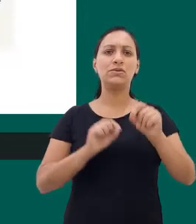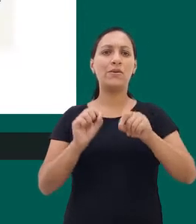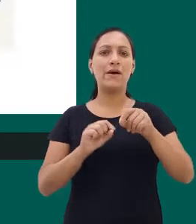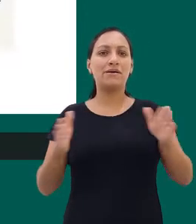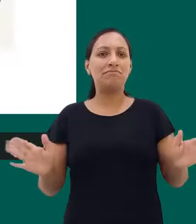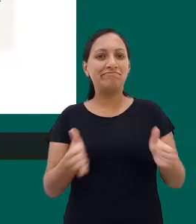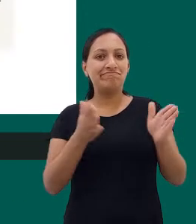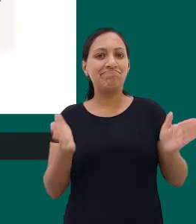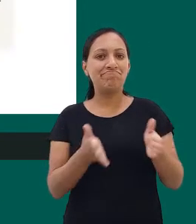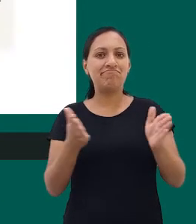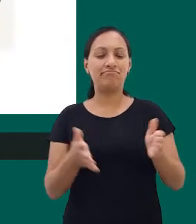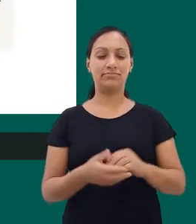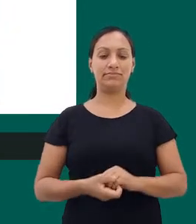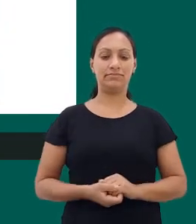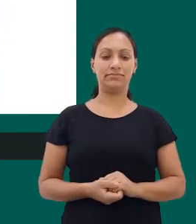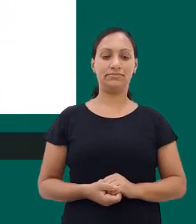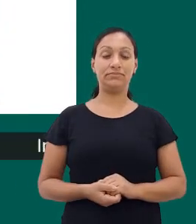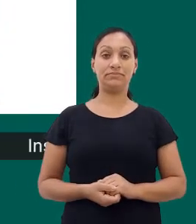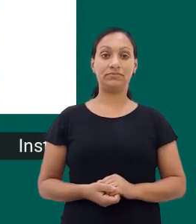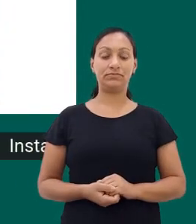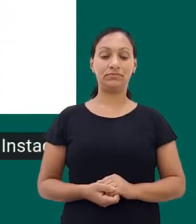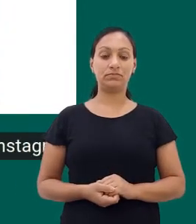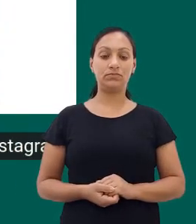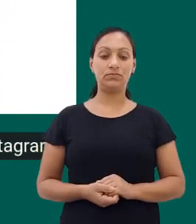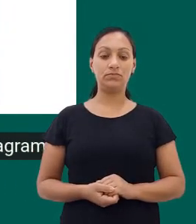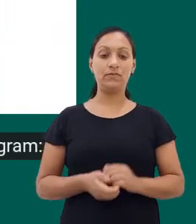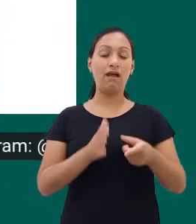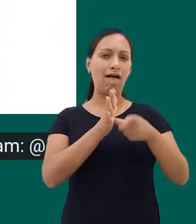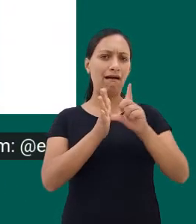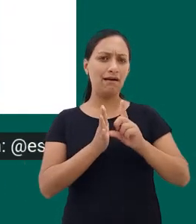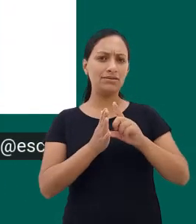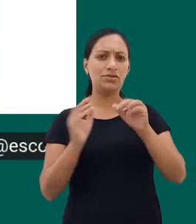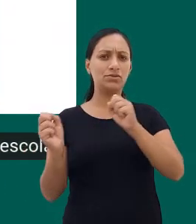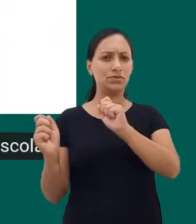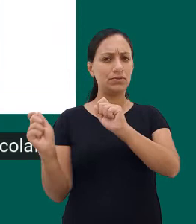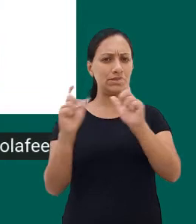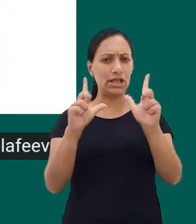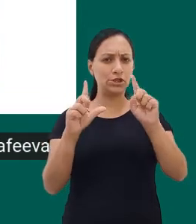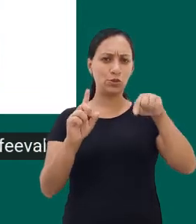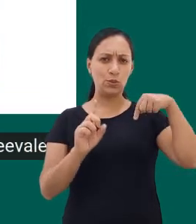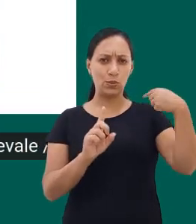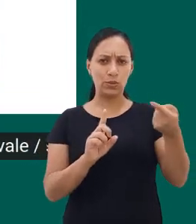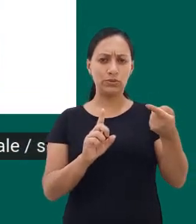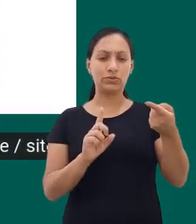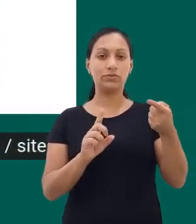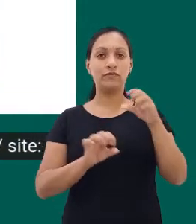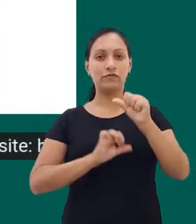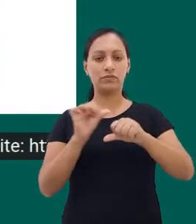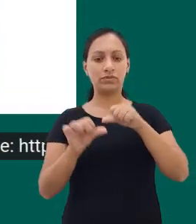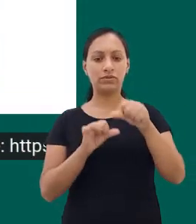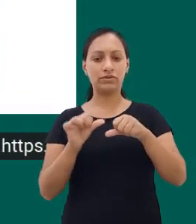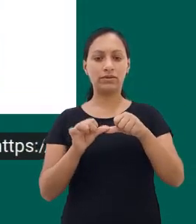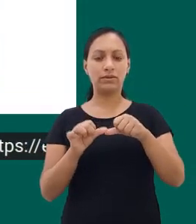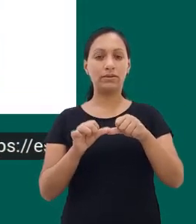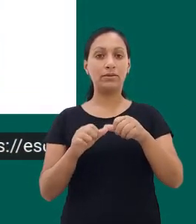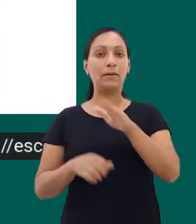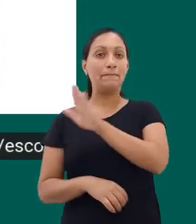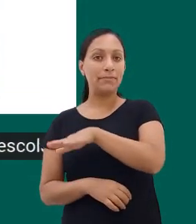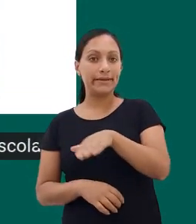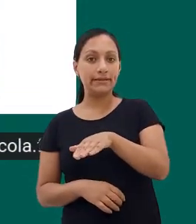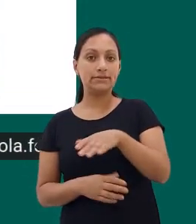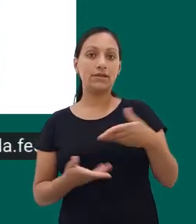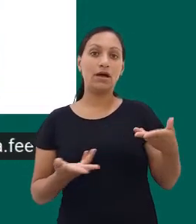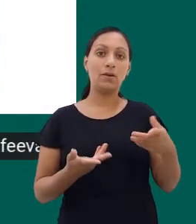estimulações. E aí, antes de passar para esse próximo slide, vou mudar. Lá dos pequenos, lá para o ensino